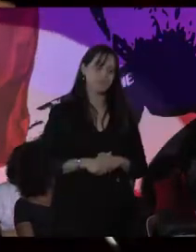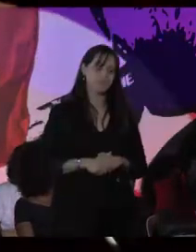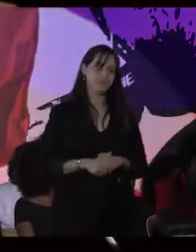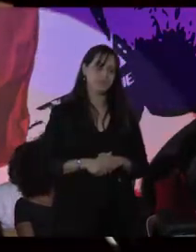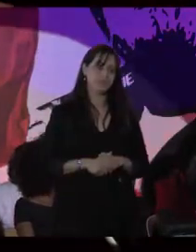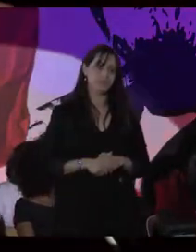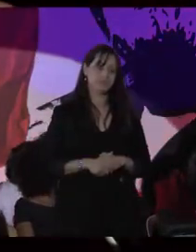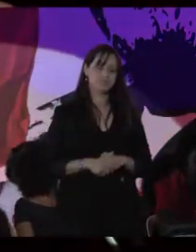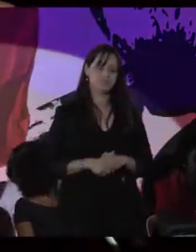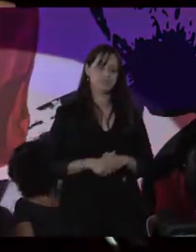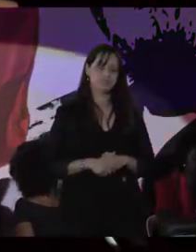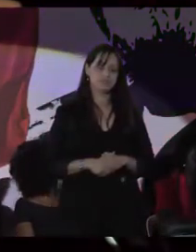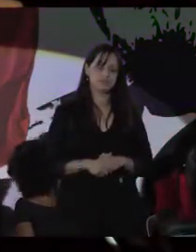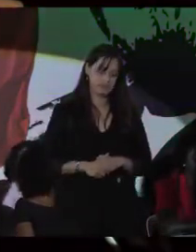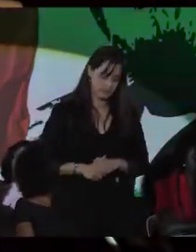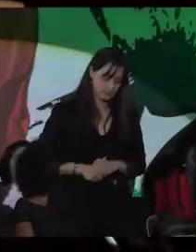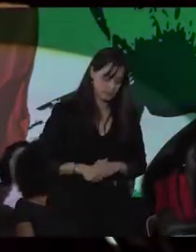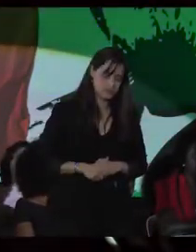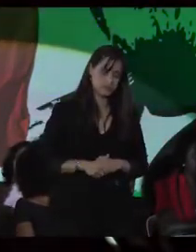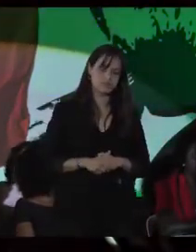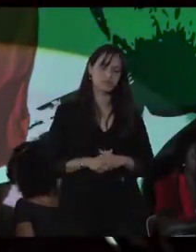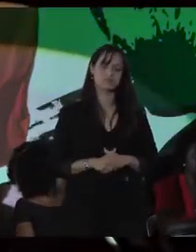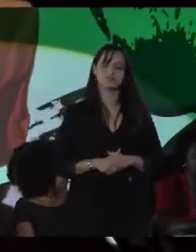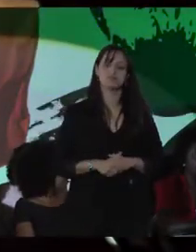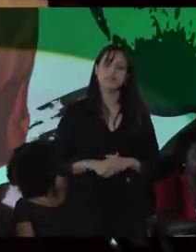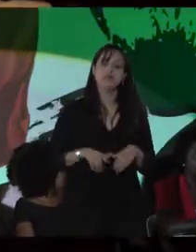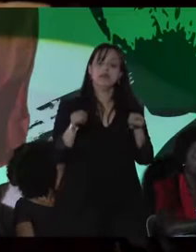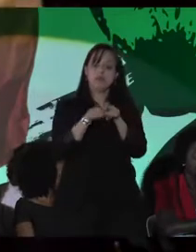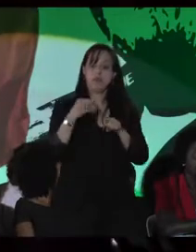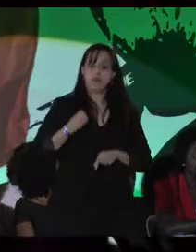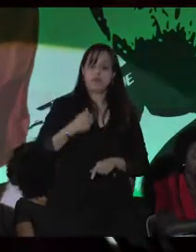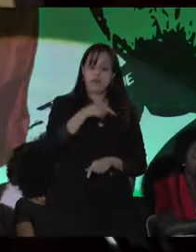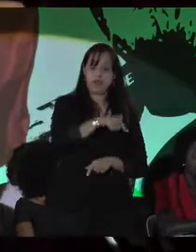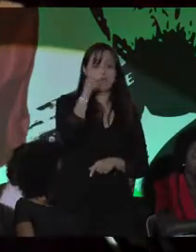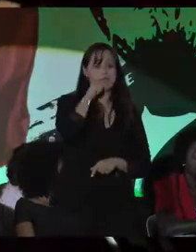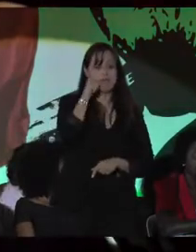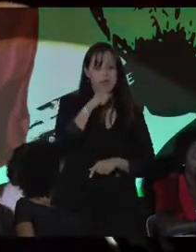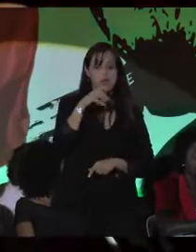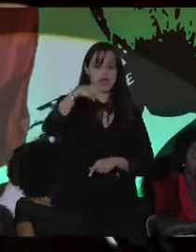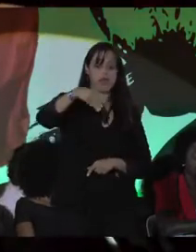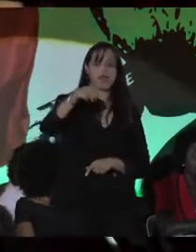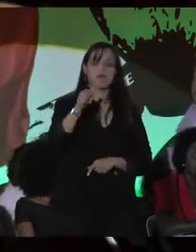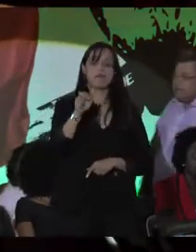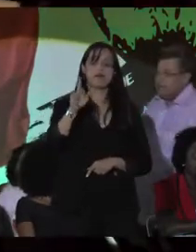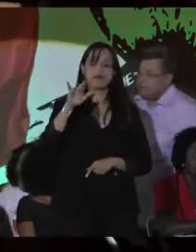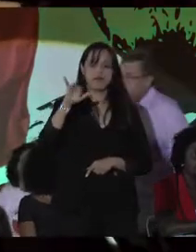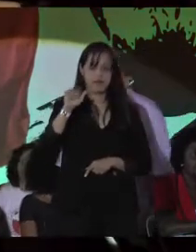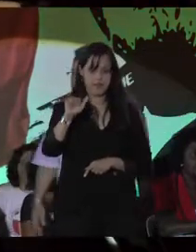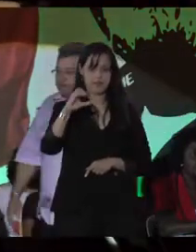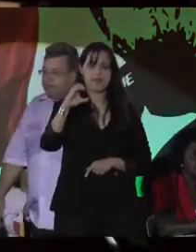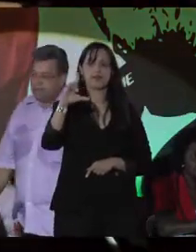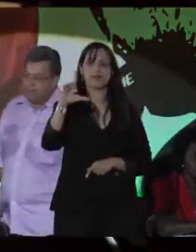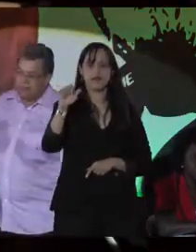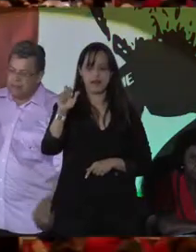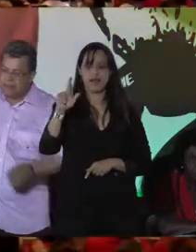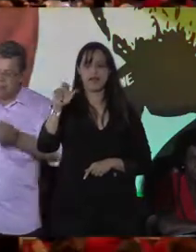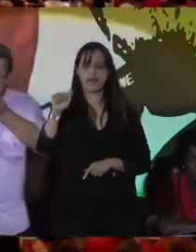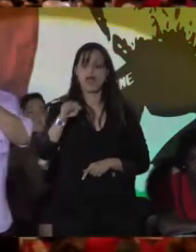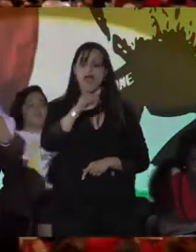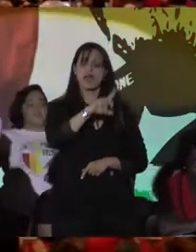E também a presença da nossa companheira Maria Clara, diretora de mulheres da União Brasileira dos Estudantes